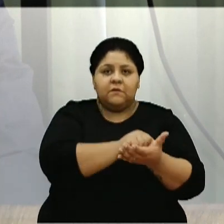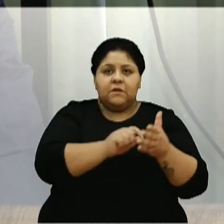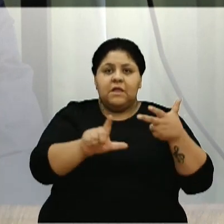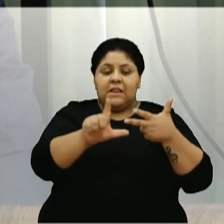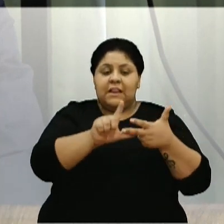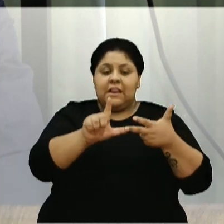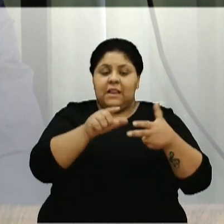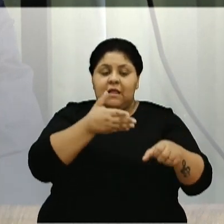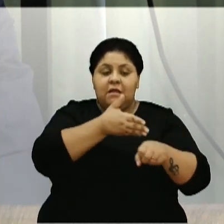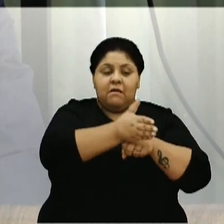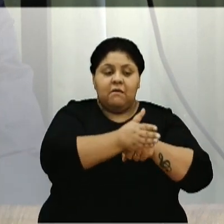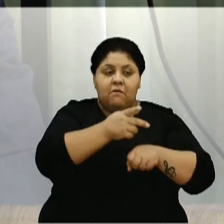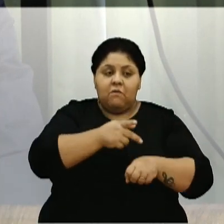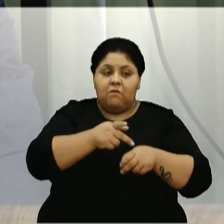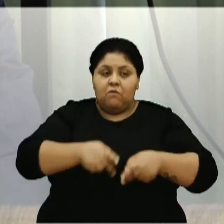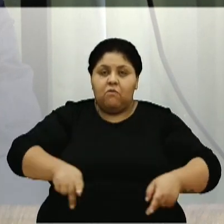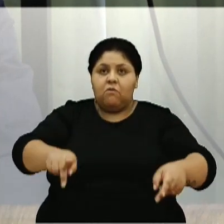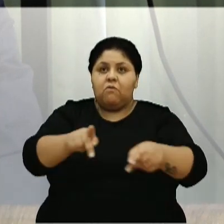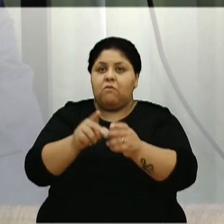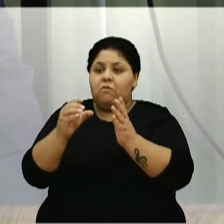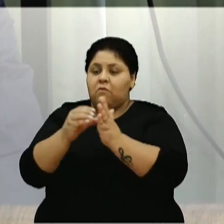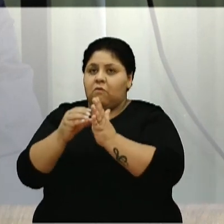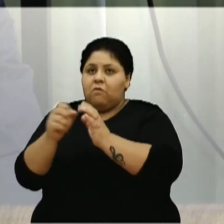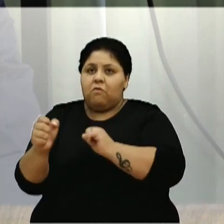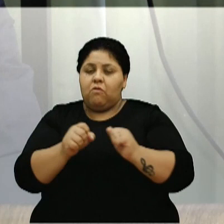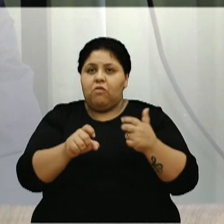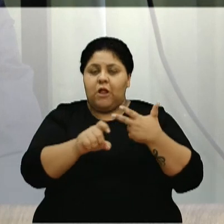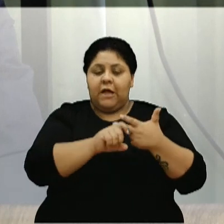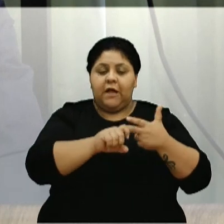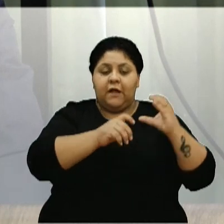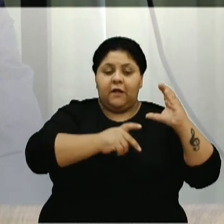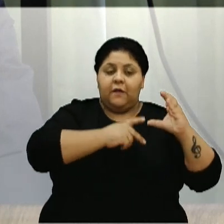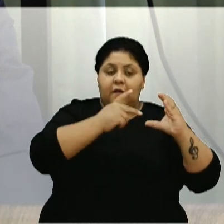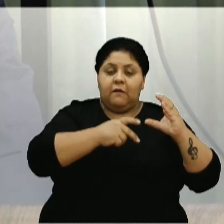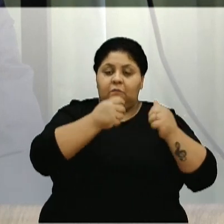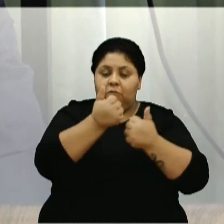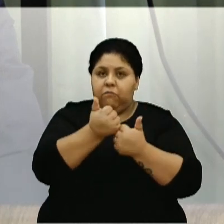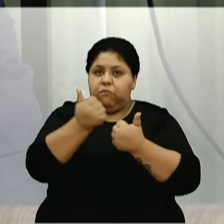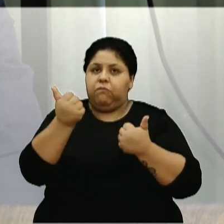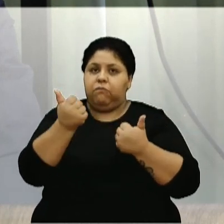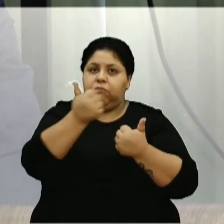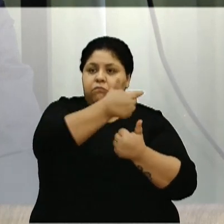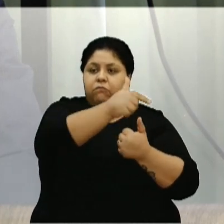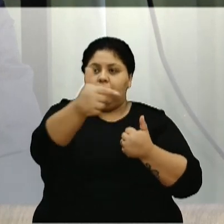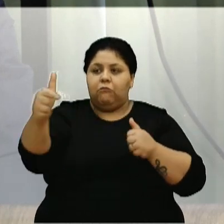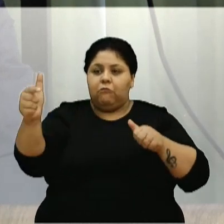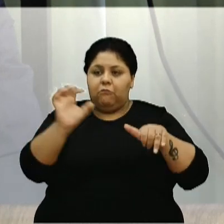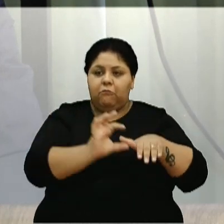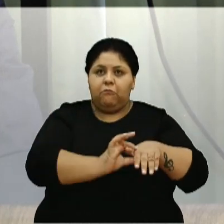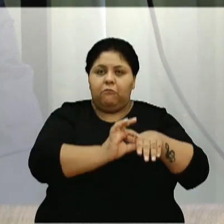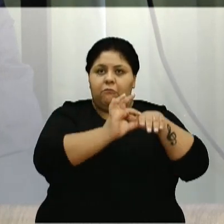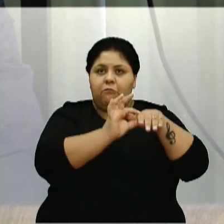Popular, servidores do Poder Executivo, da Câmara de Vereadores, assessorias, demais presentes e